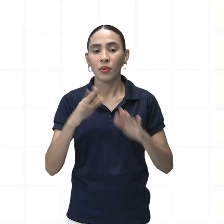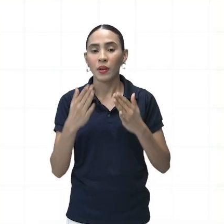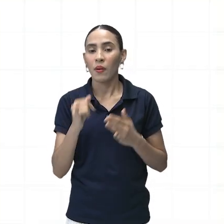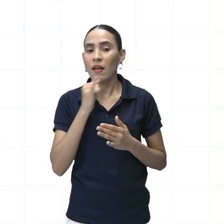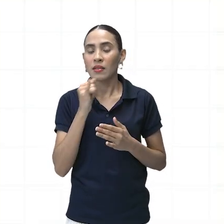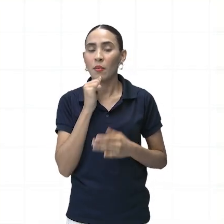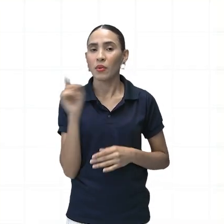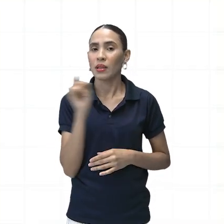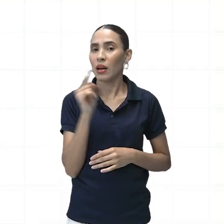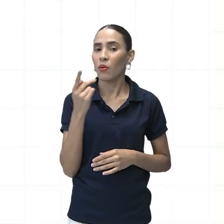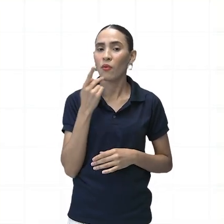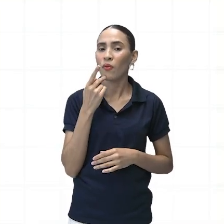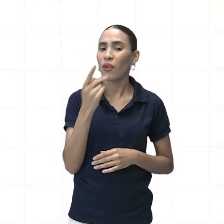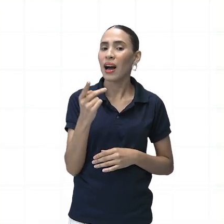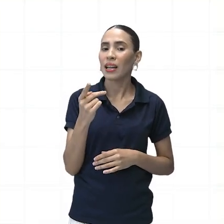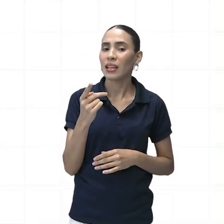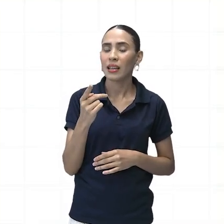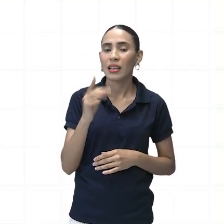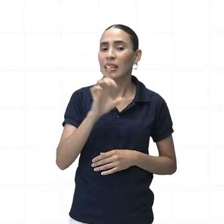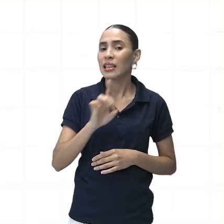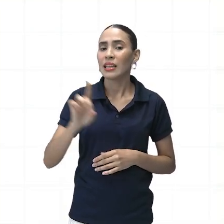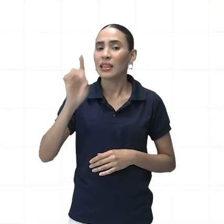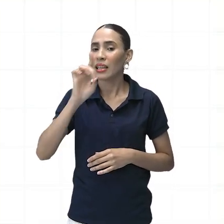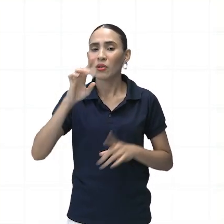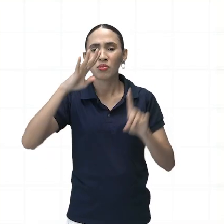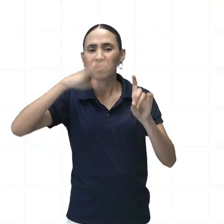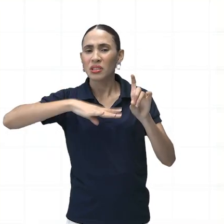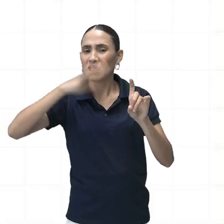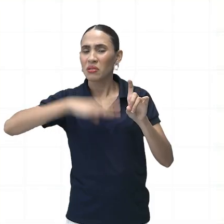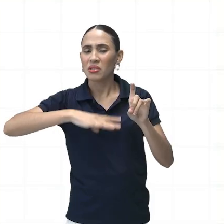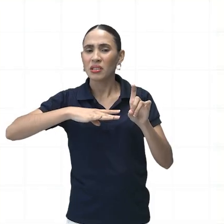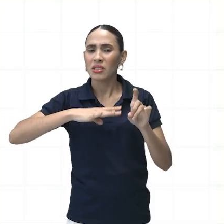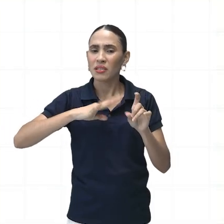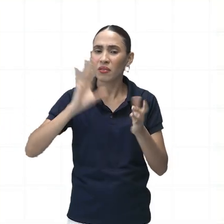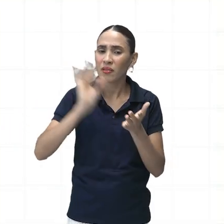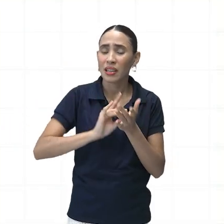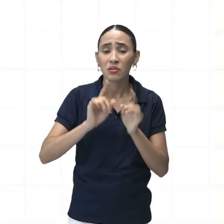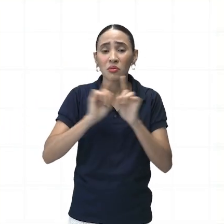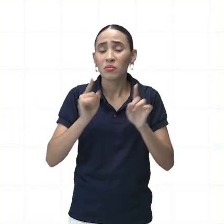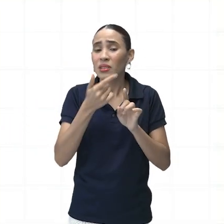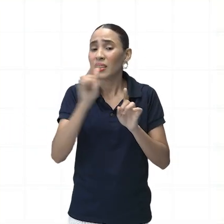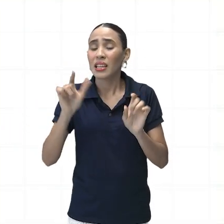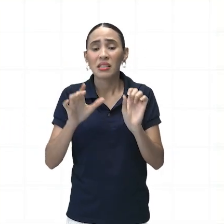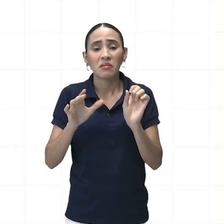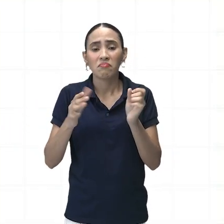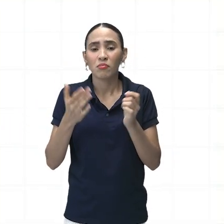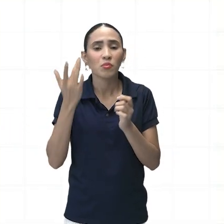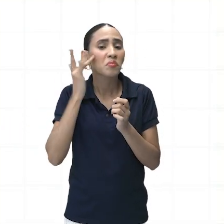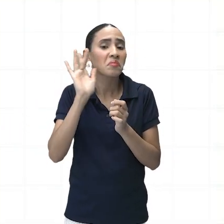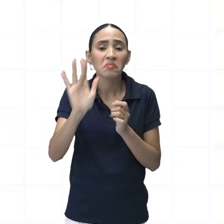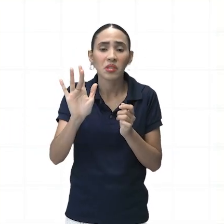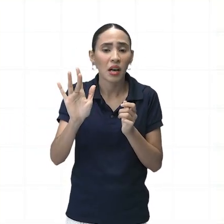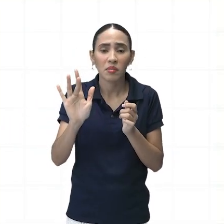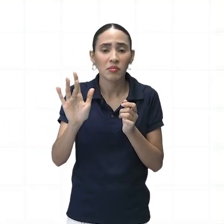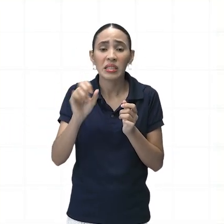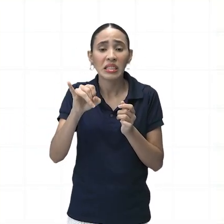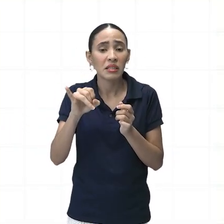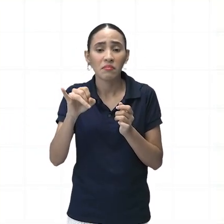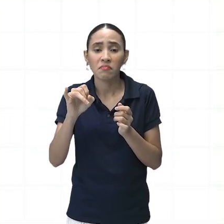não nega que Deus existe ou não existe. Ele não tem certeza dessa existência de Deus ou do